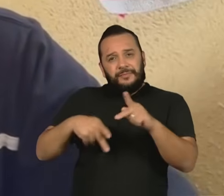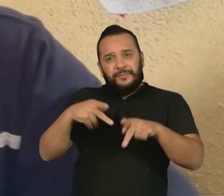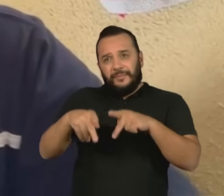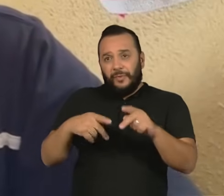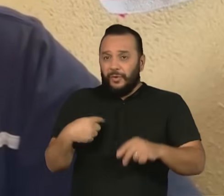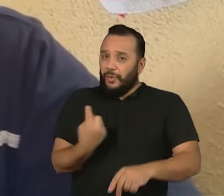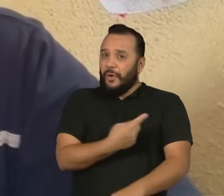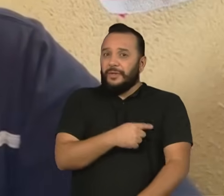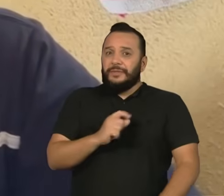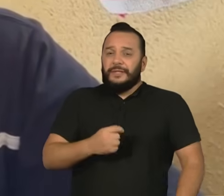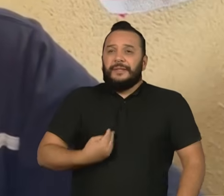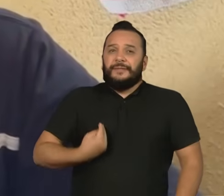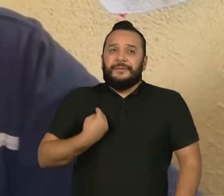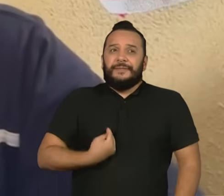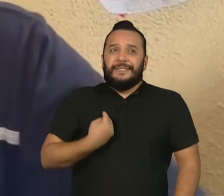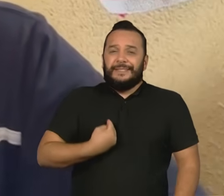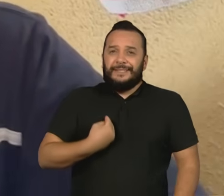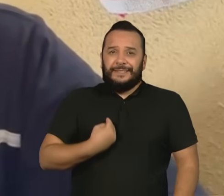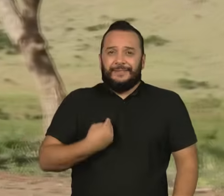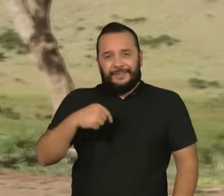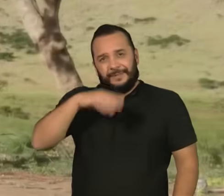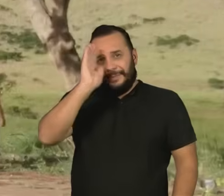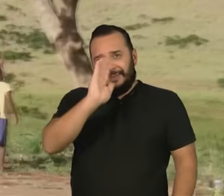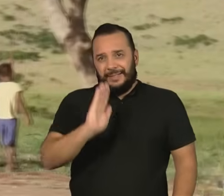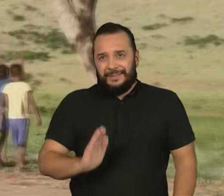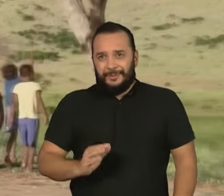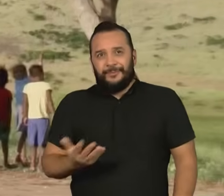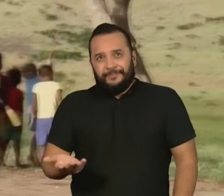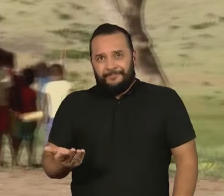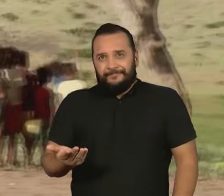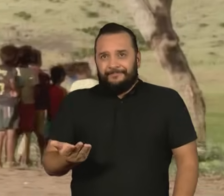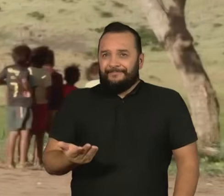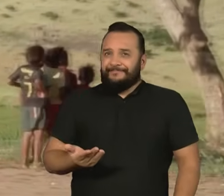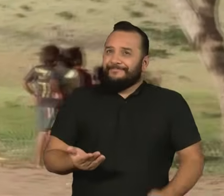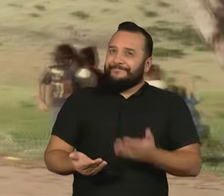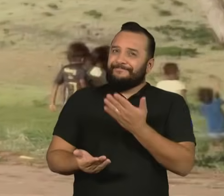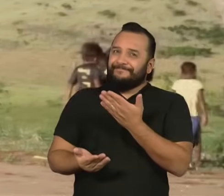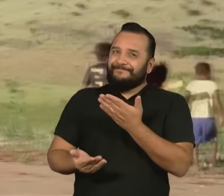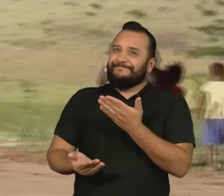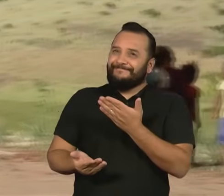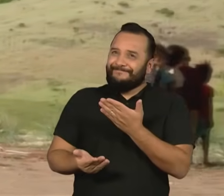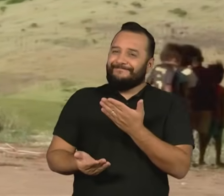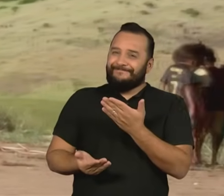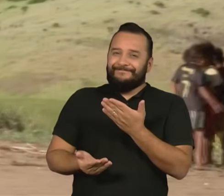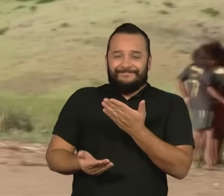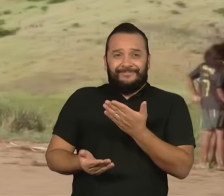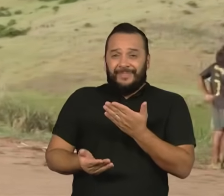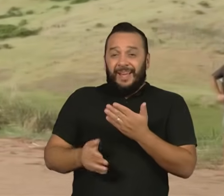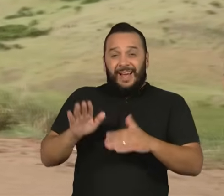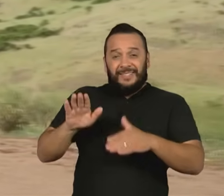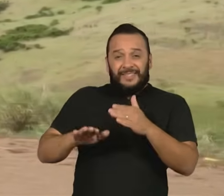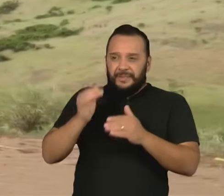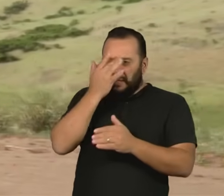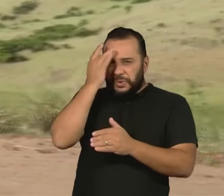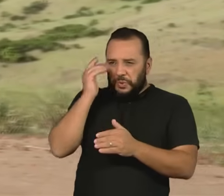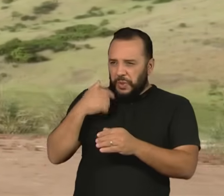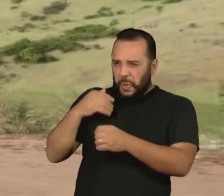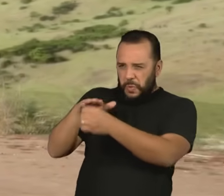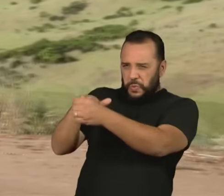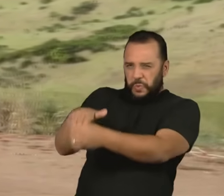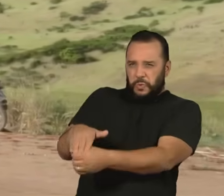que vive, né, nesse Brasil, né? Ela é silenciada de várias formas,